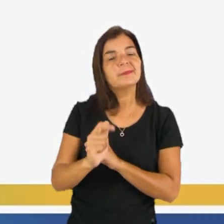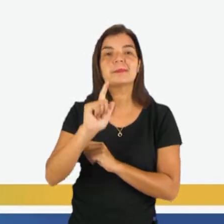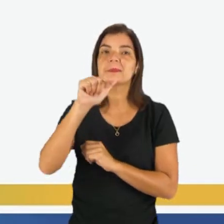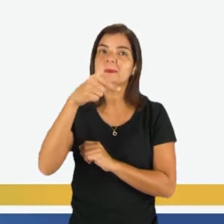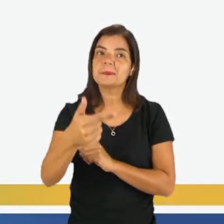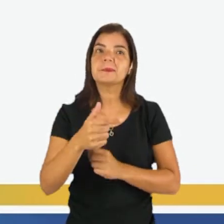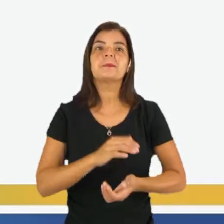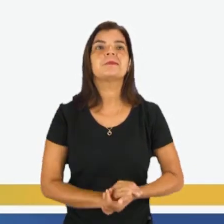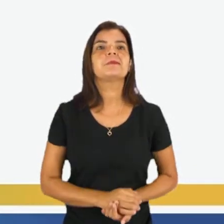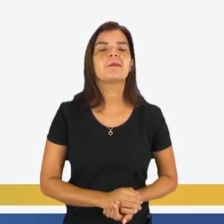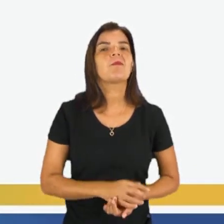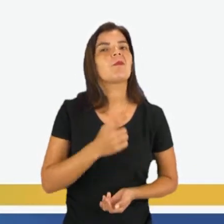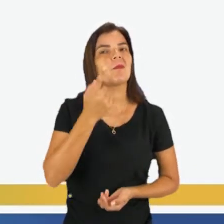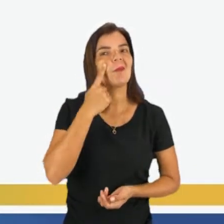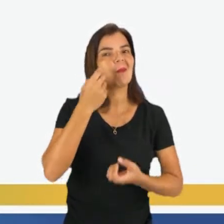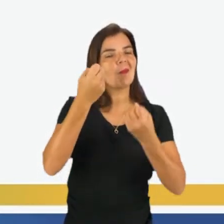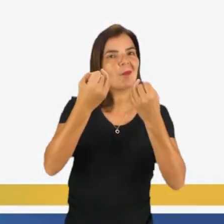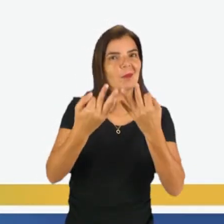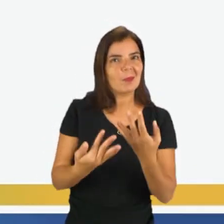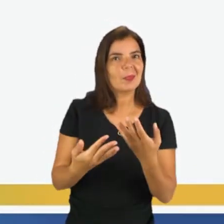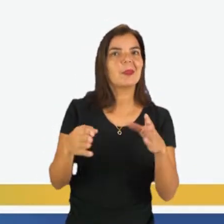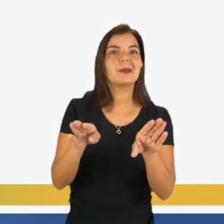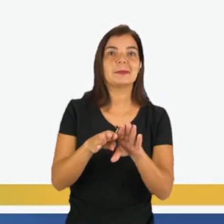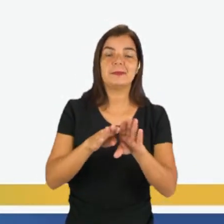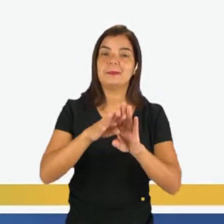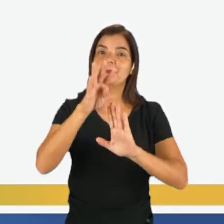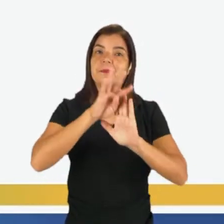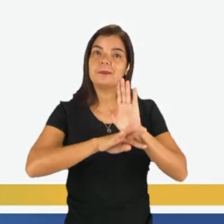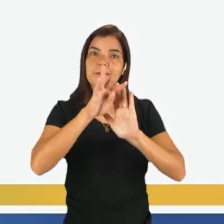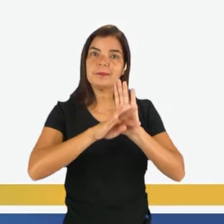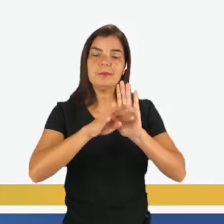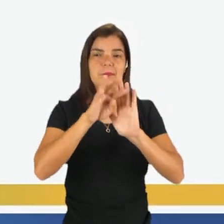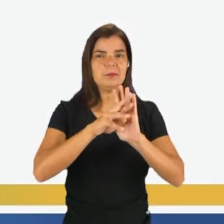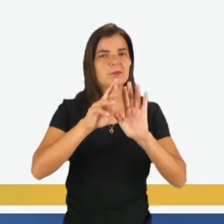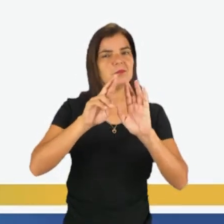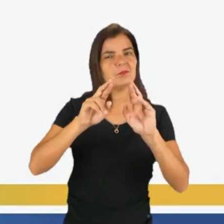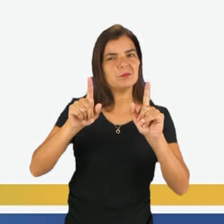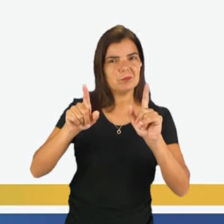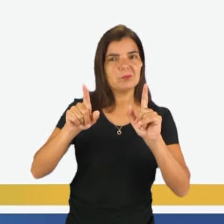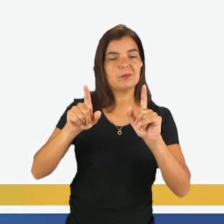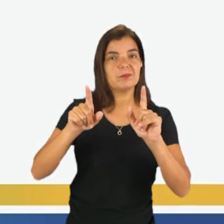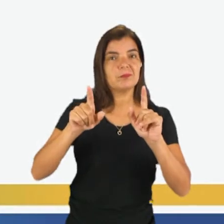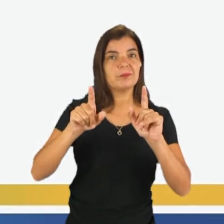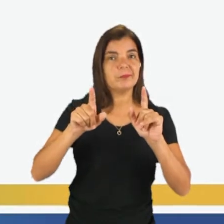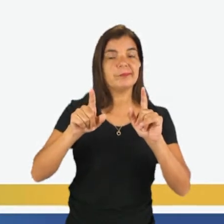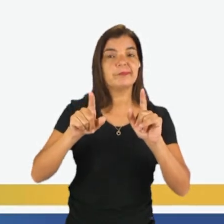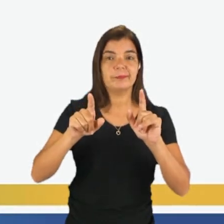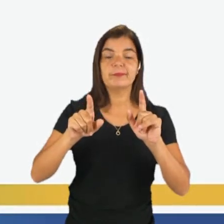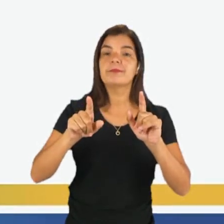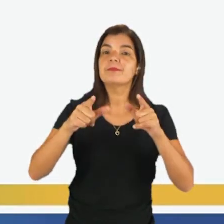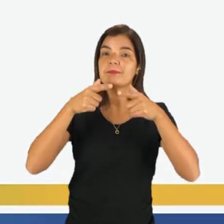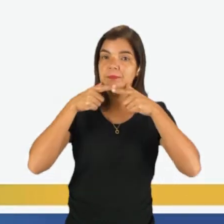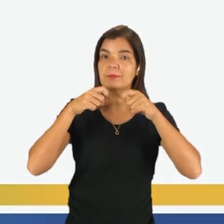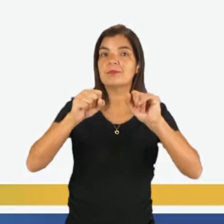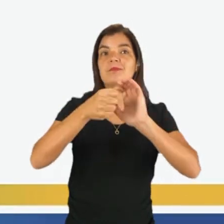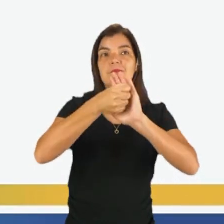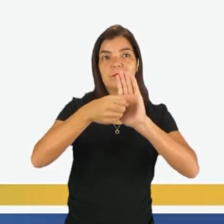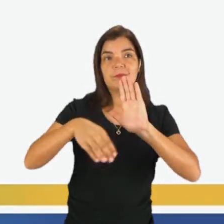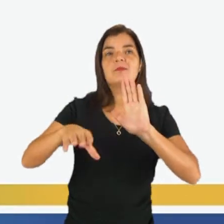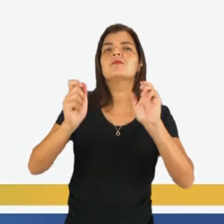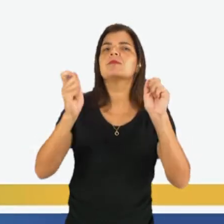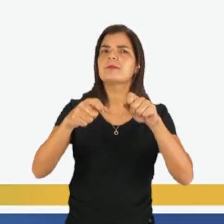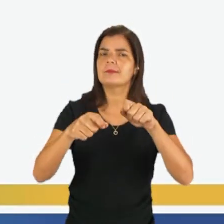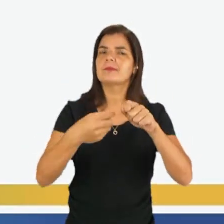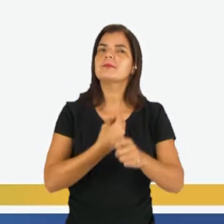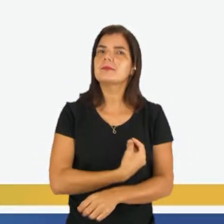analisadas a seguir. É válido ressaltar que, em um texto, diferentes funções da linguagem